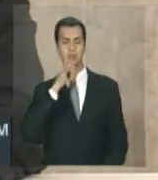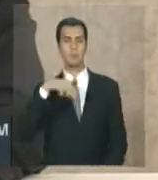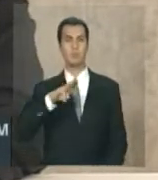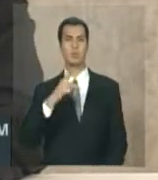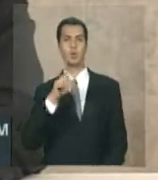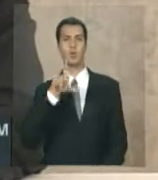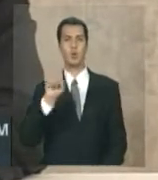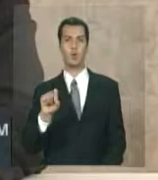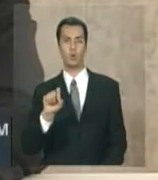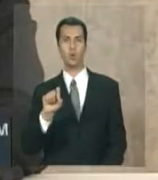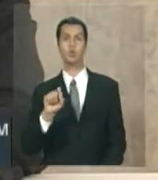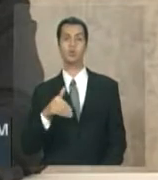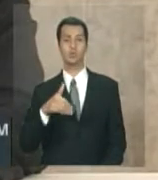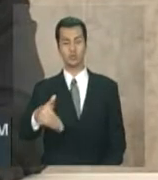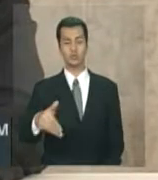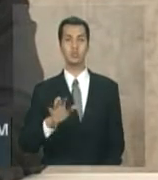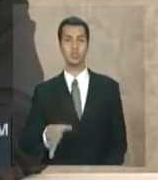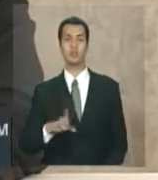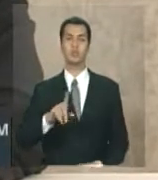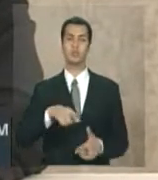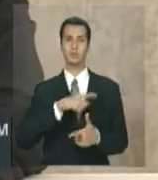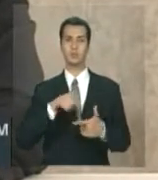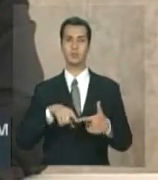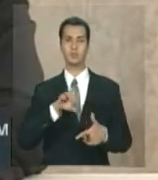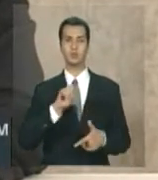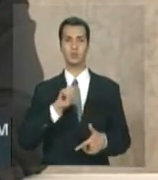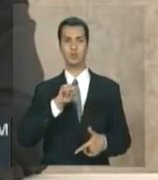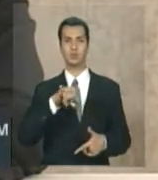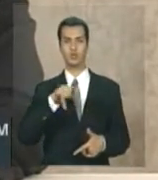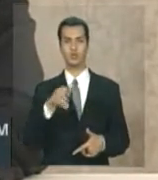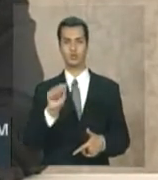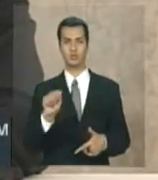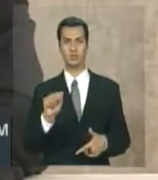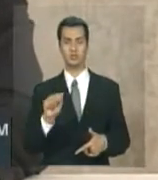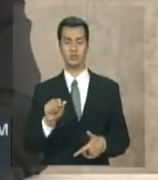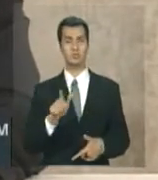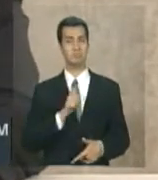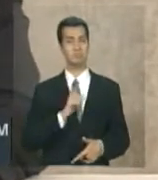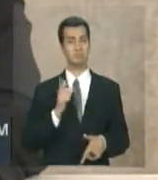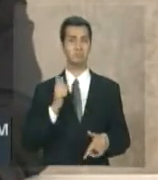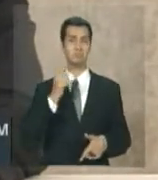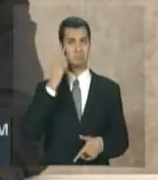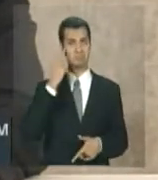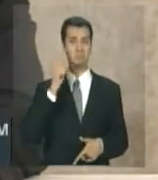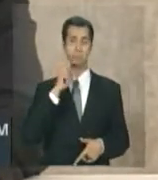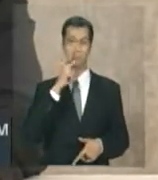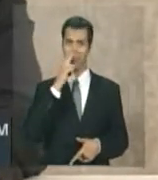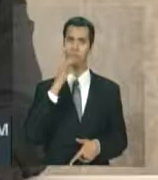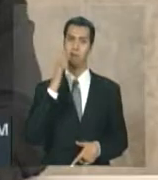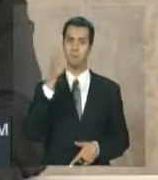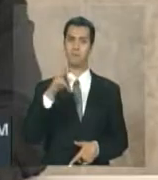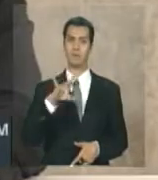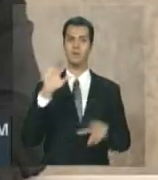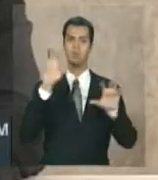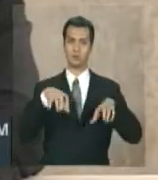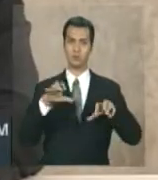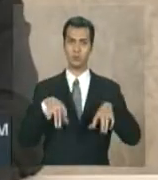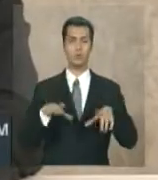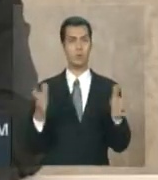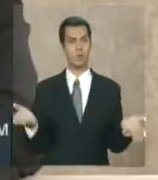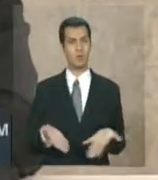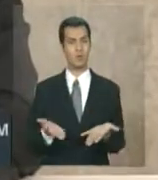mais avançado e a de soja vem em seguida. Tem previsão de chuva, então não dá para fechar números nesse